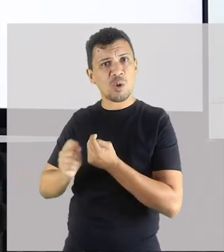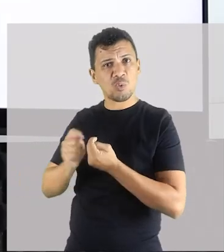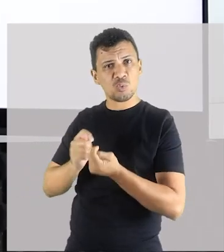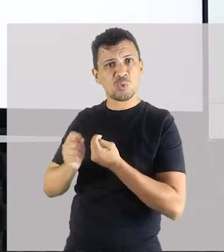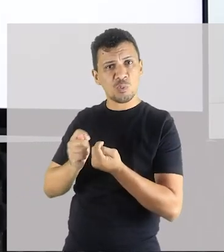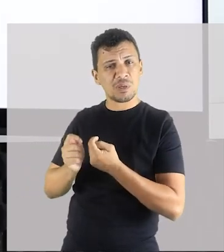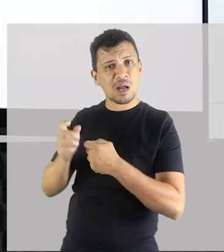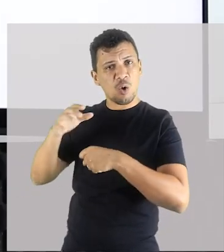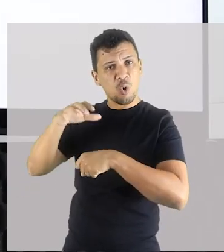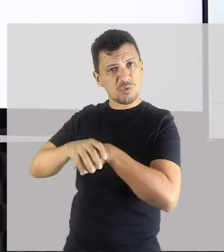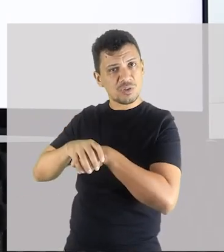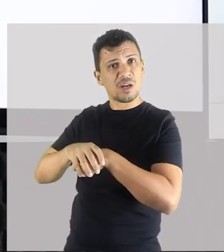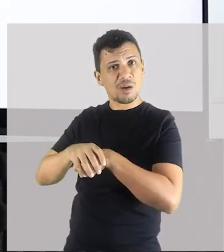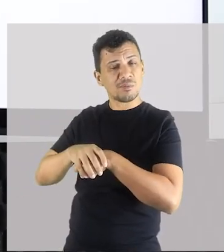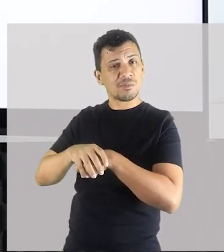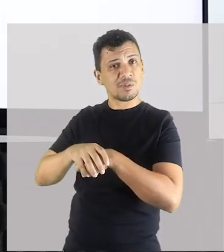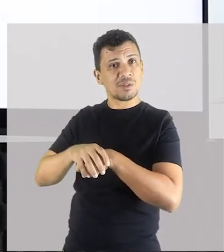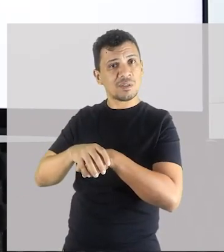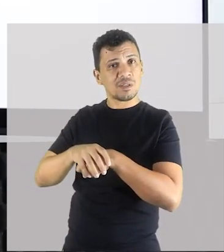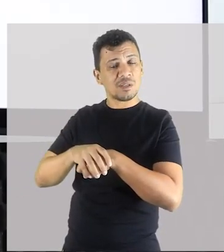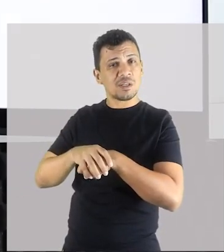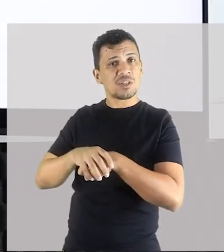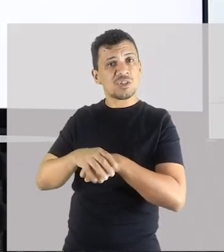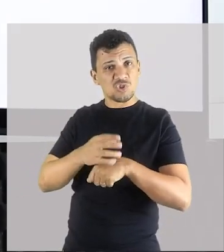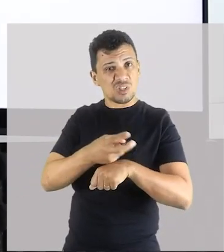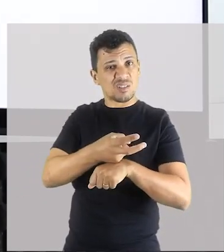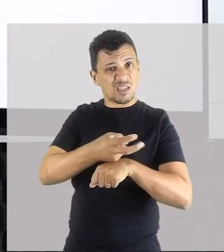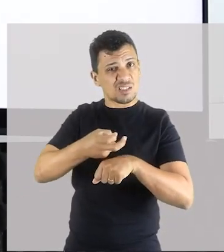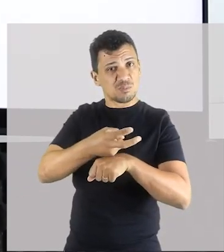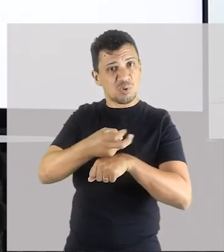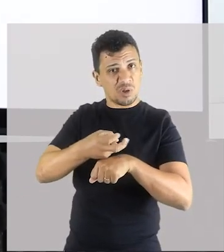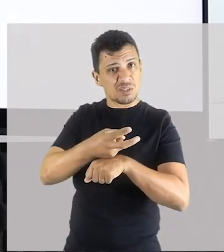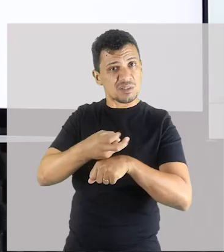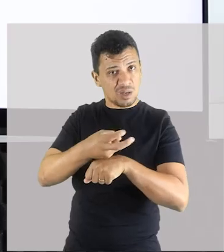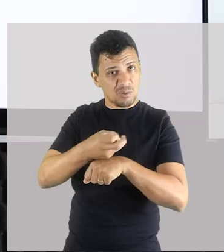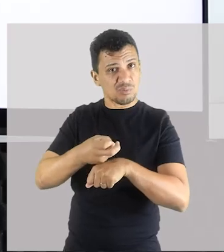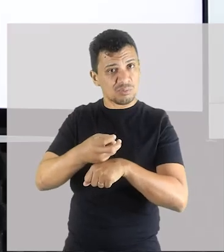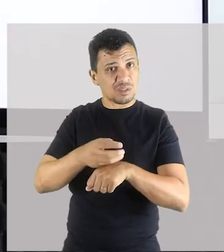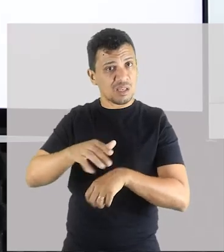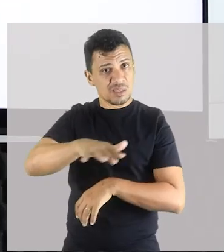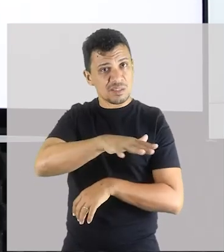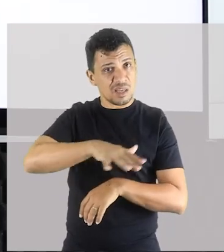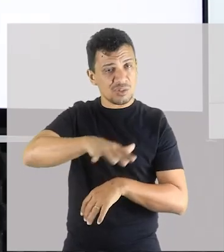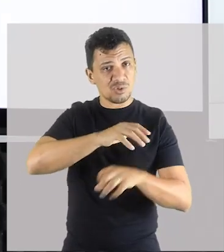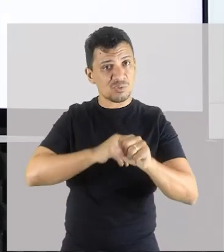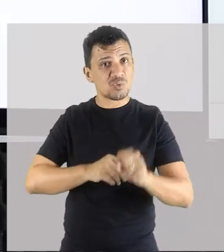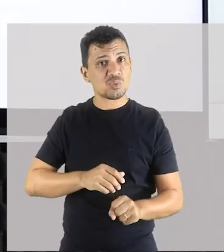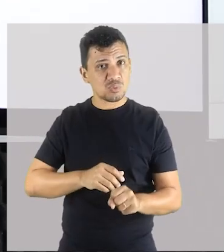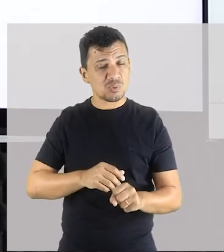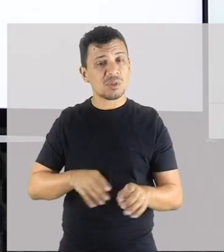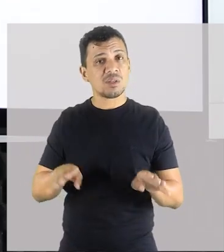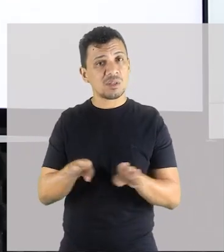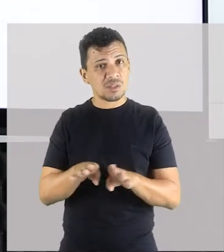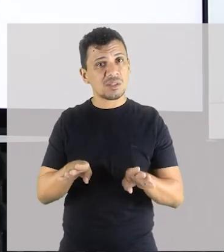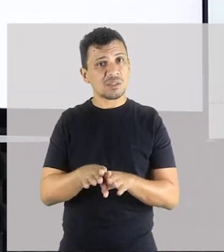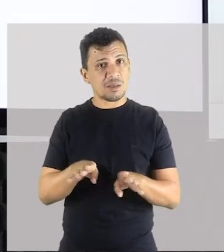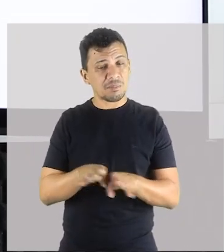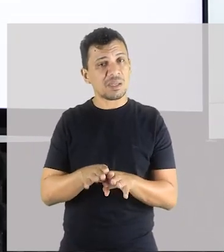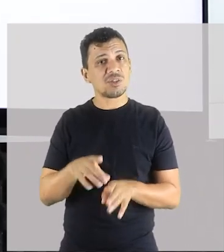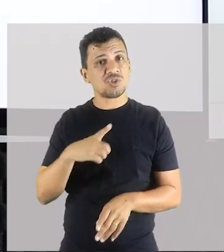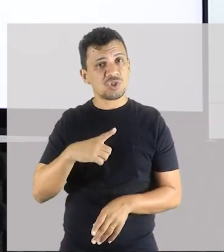colonial de exploração desse território, inclusive com mão de obra, né,